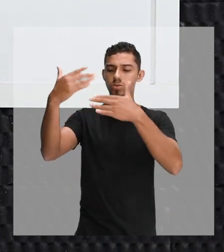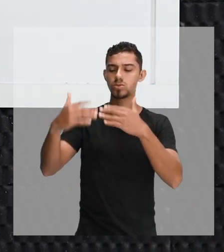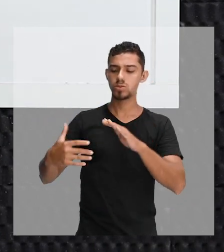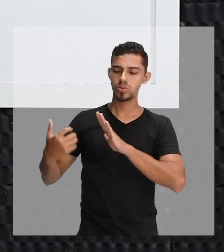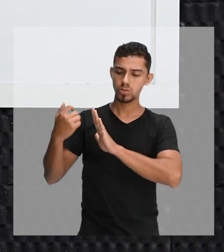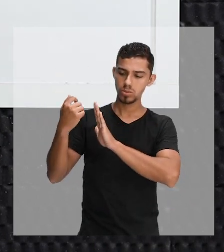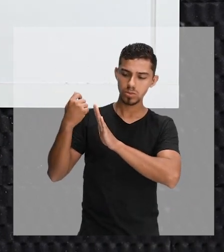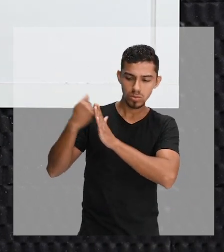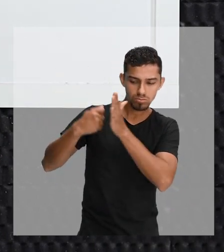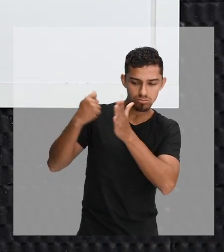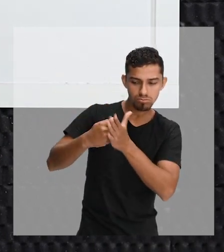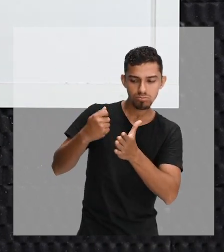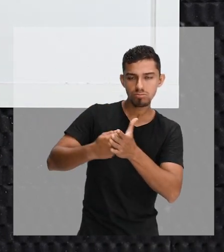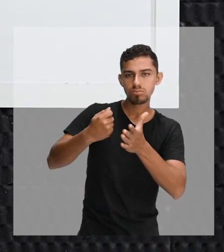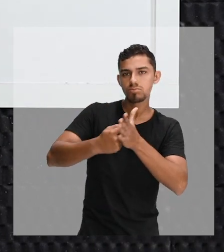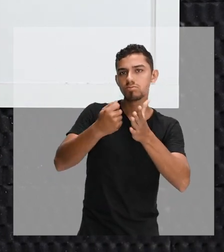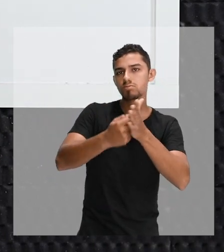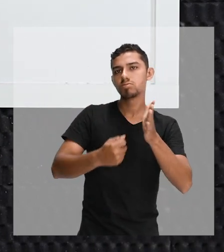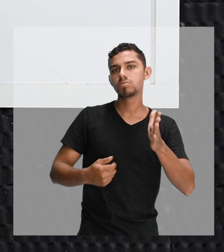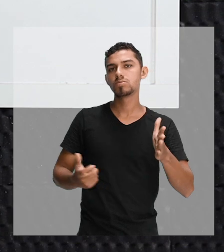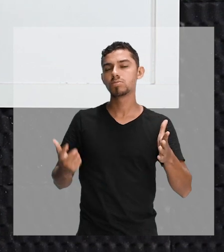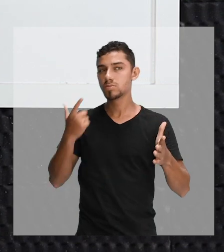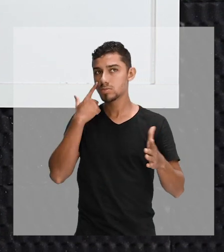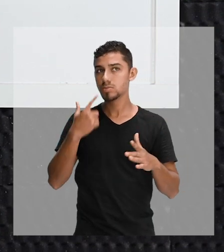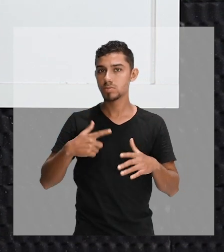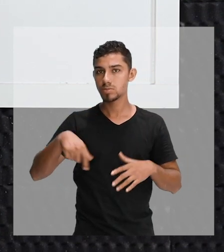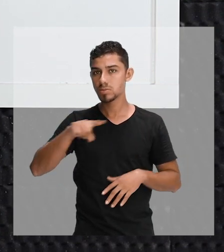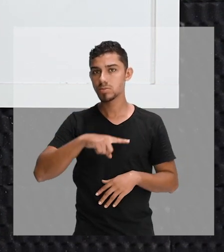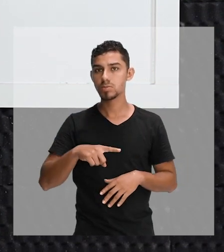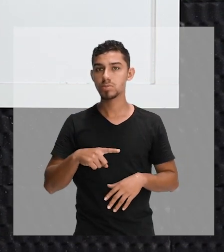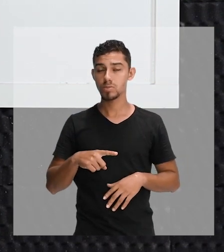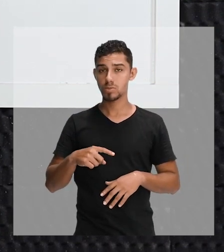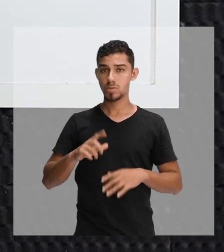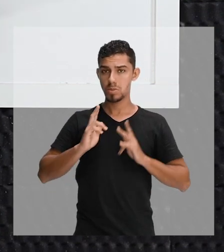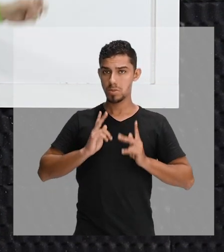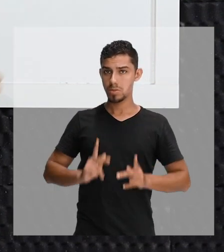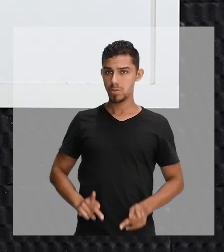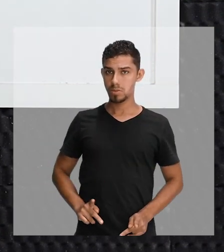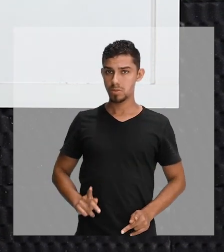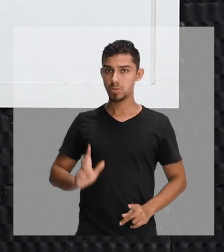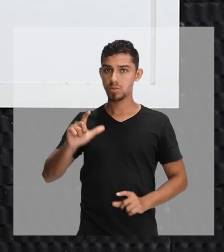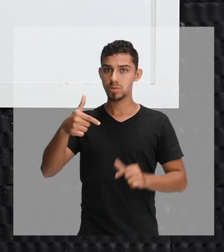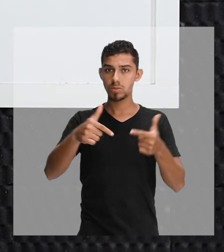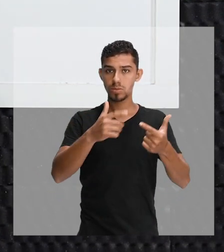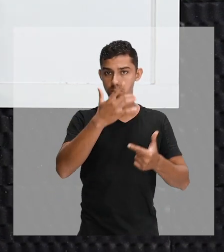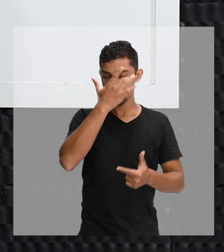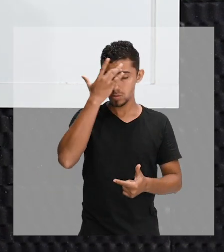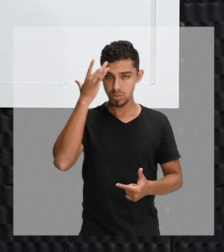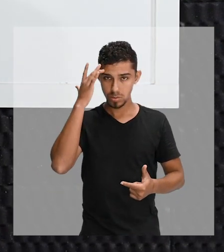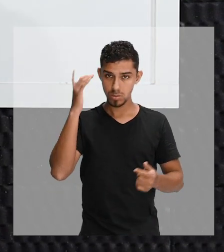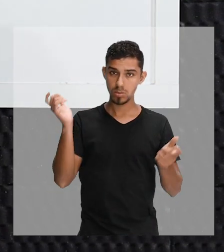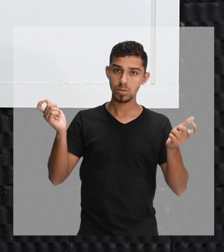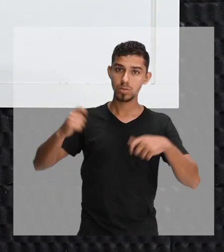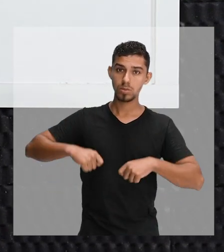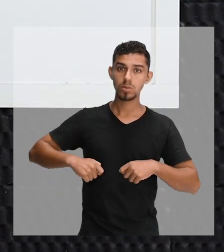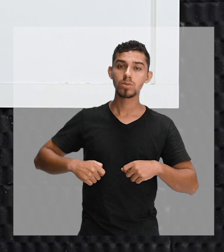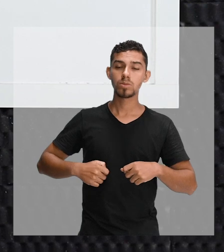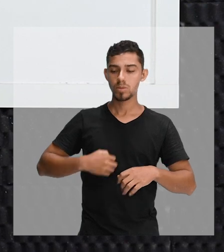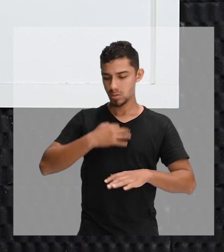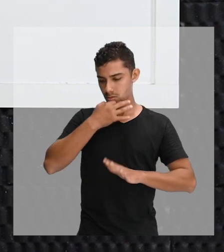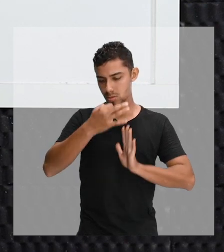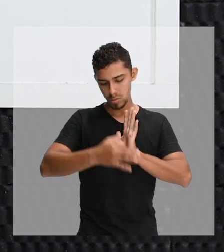estruturas, certo? Para que esta capacidade que você tem de gerar comportamento nos outros seja feito através do seu poder da